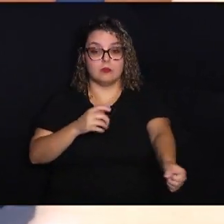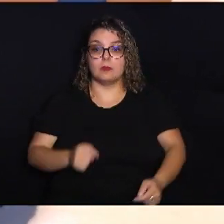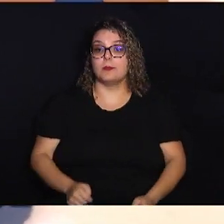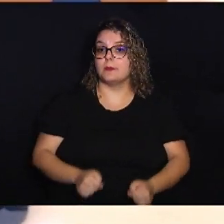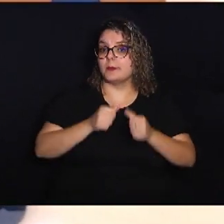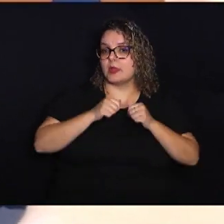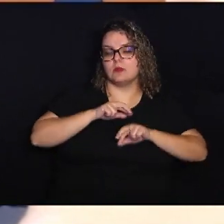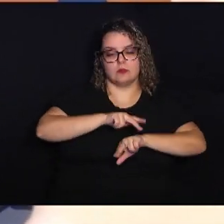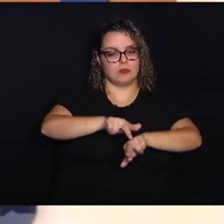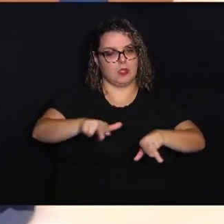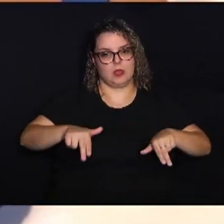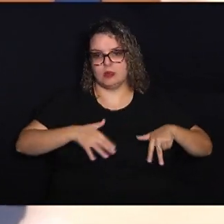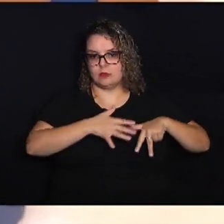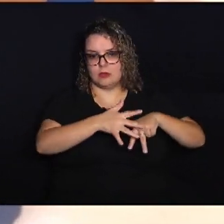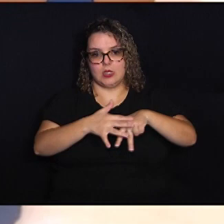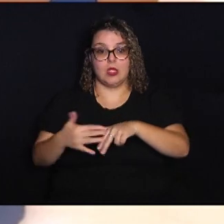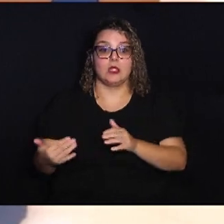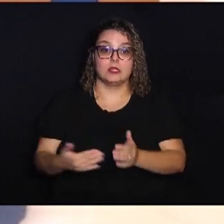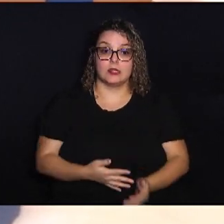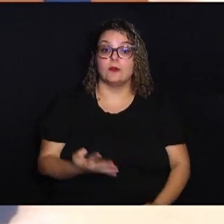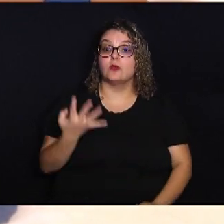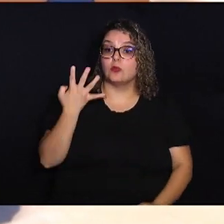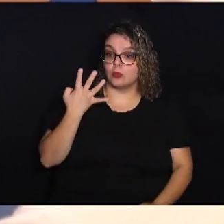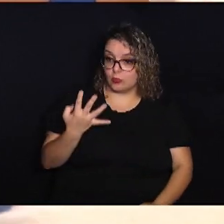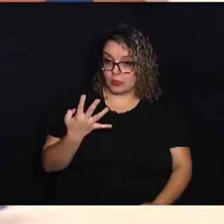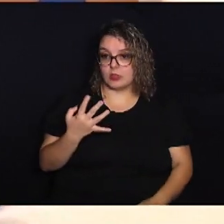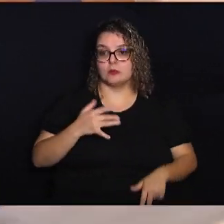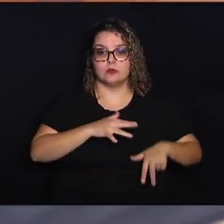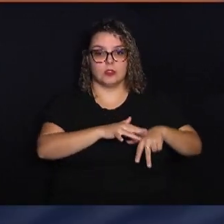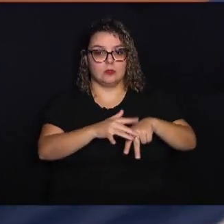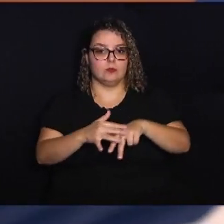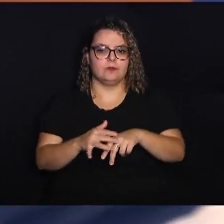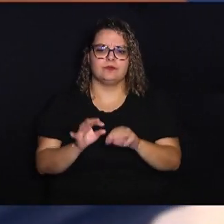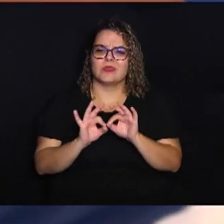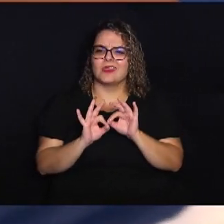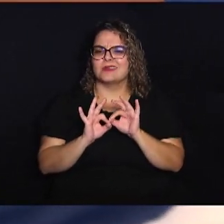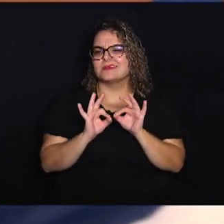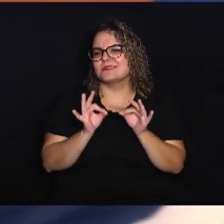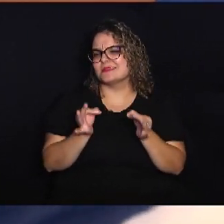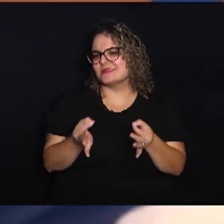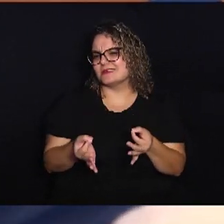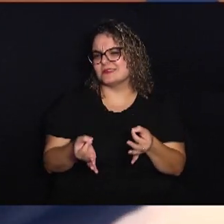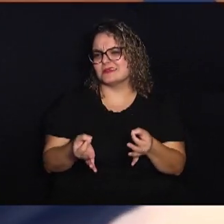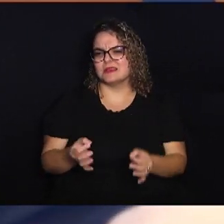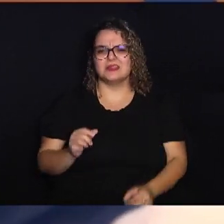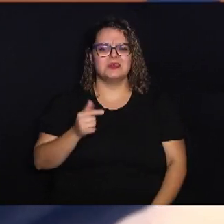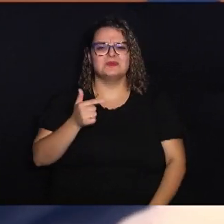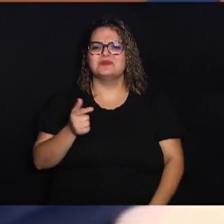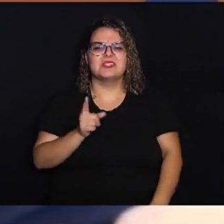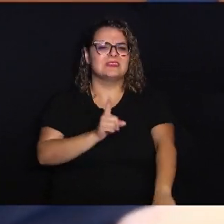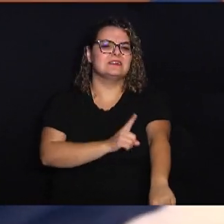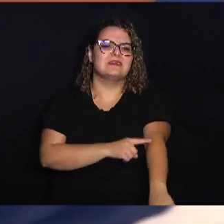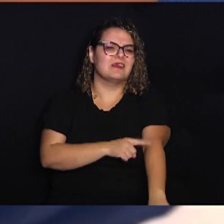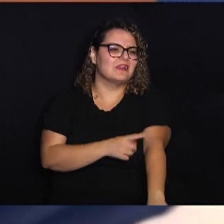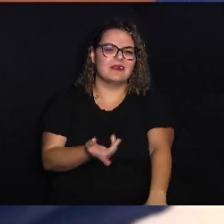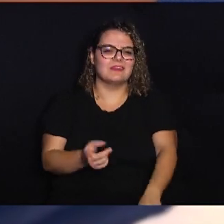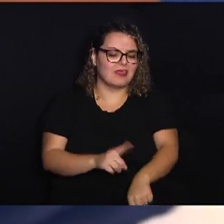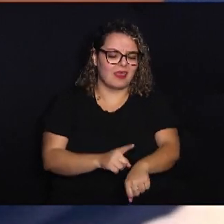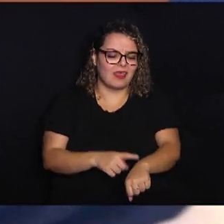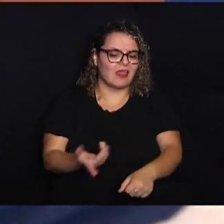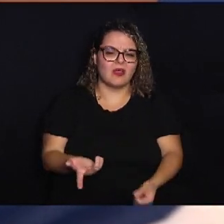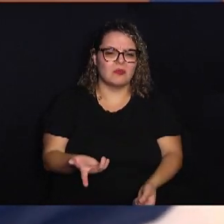vários pacientes, até 4 pacientes. A doação é algo muito simples, né? Não requer muito tempo. É claro que a gente tem alguns requisitos que a